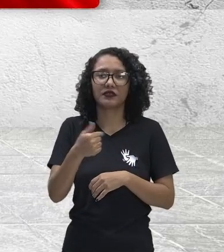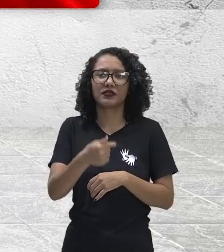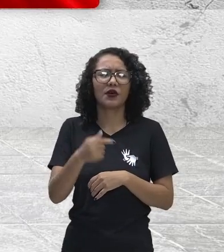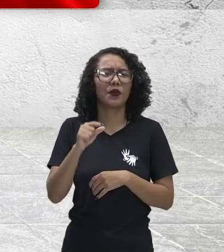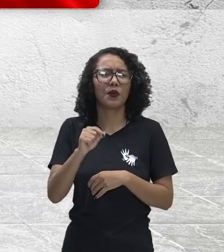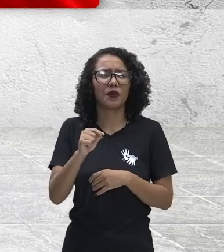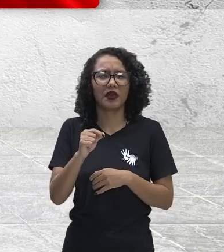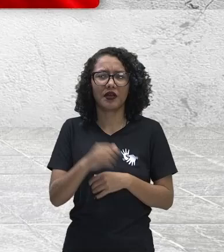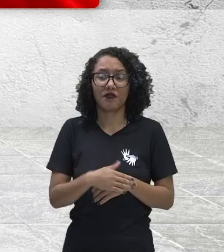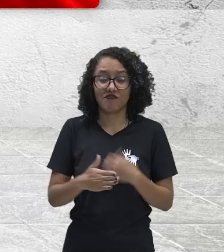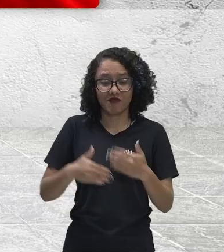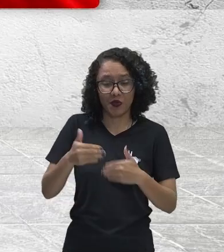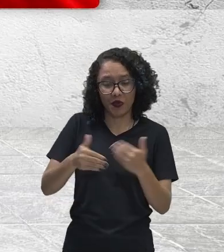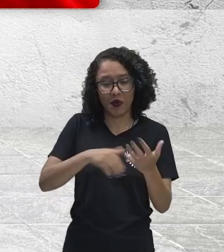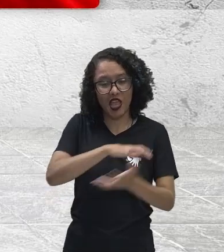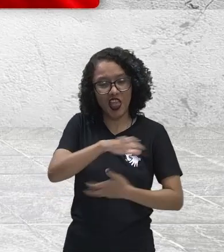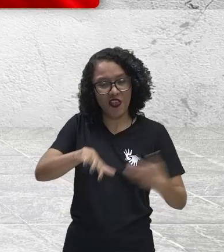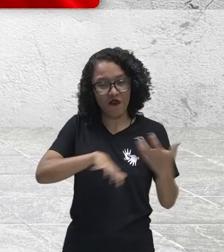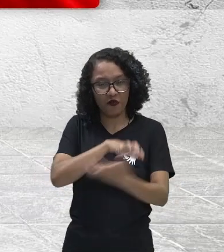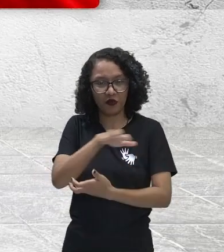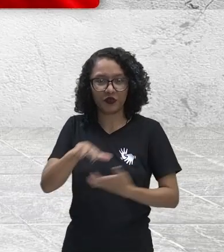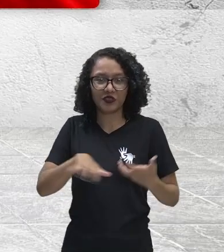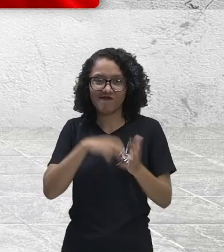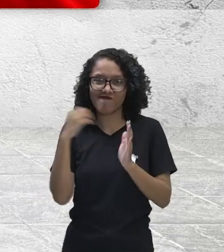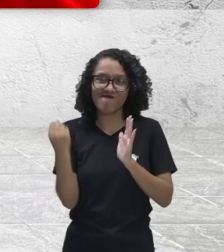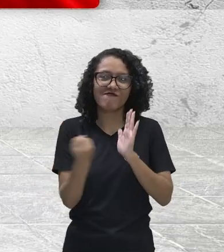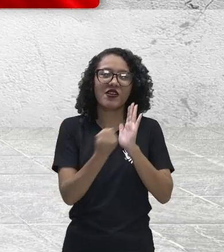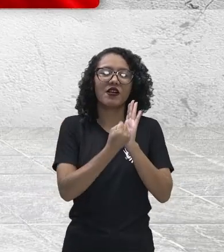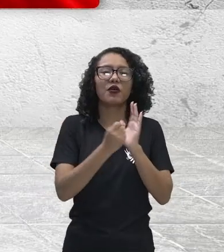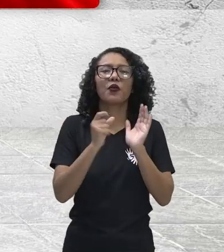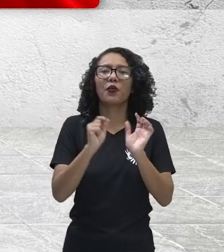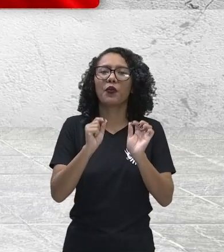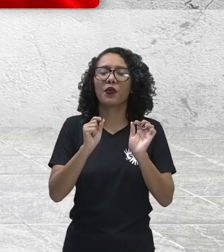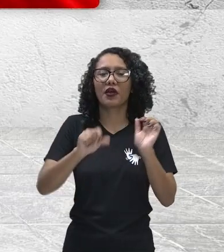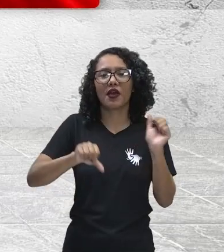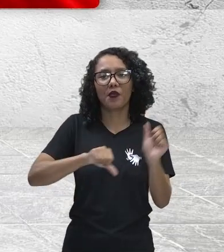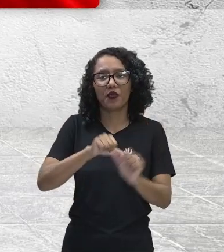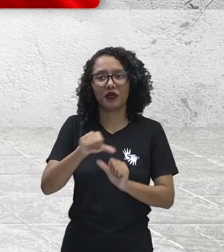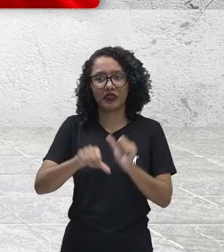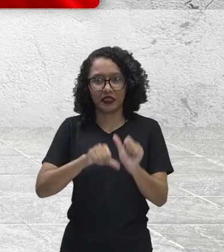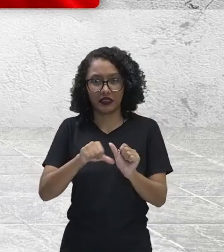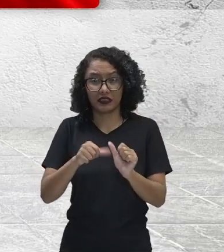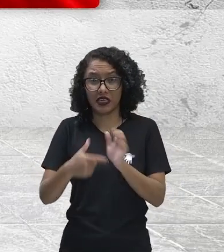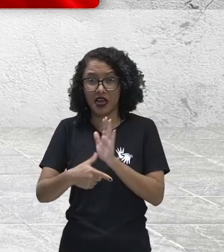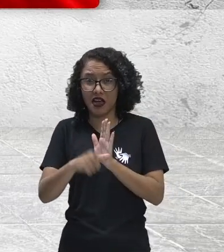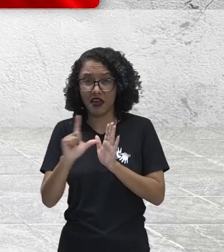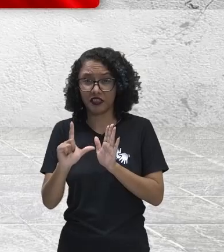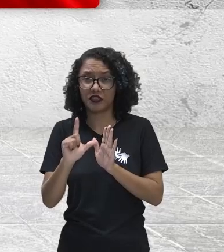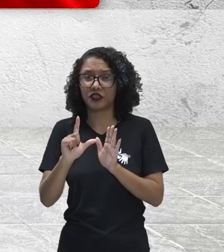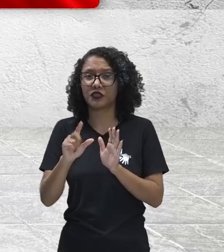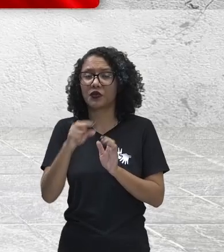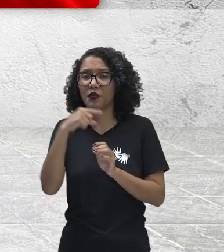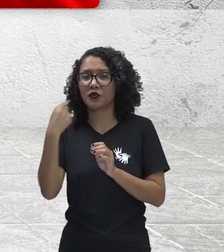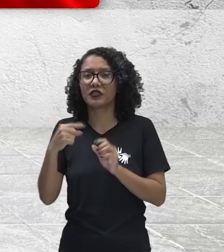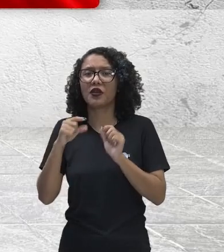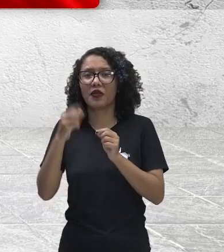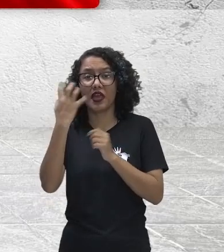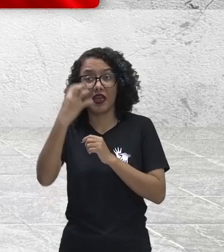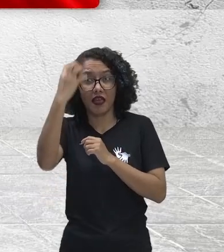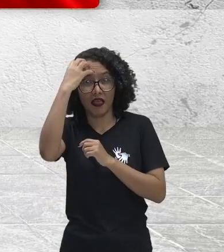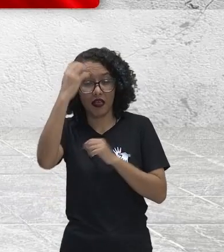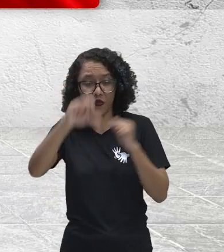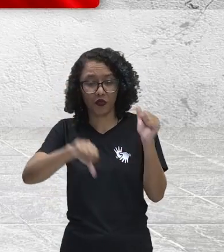processo revolucionário que marcou a transição da Rússia de um regime czarista,